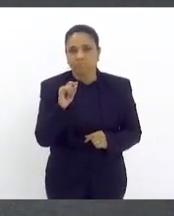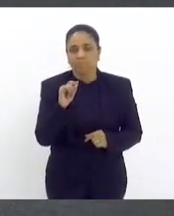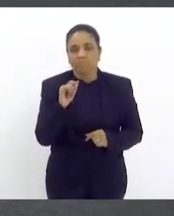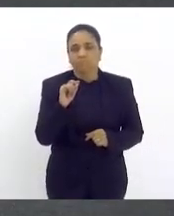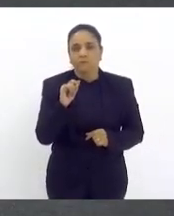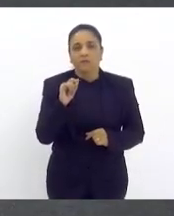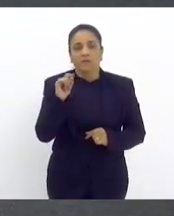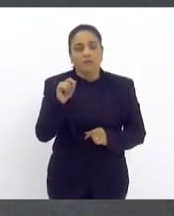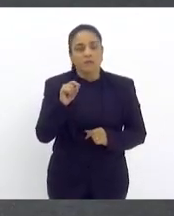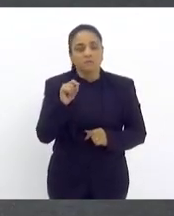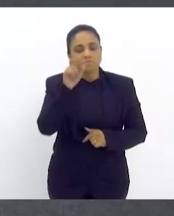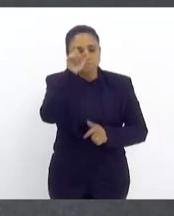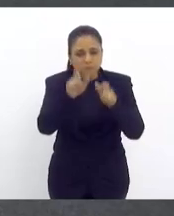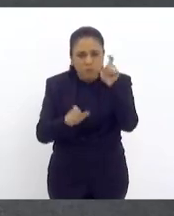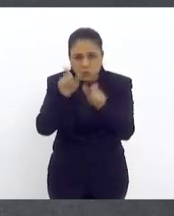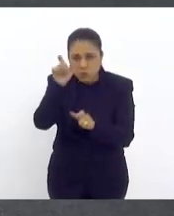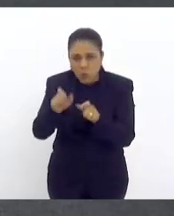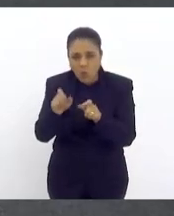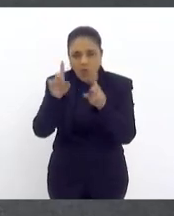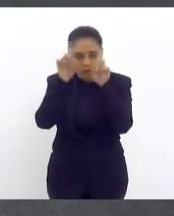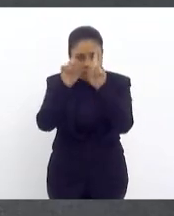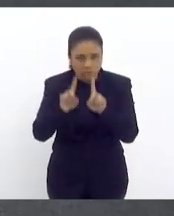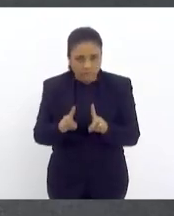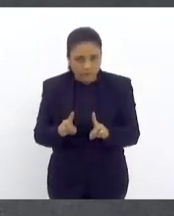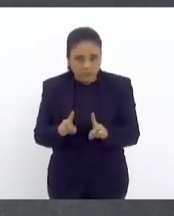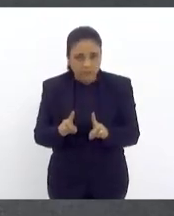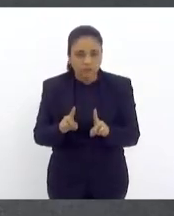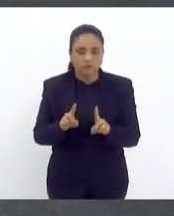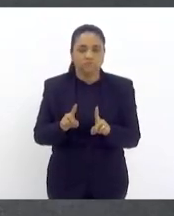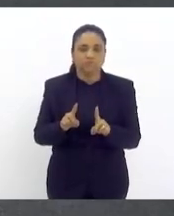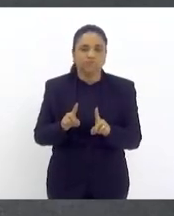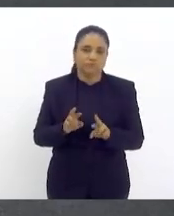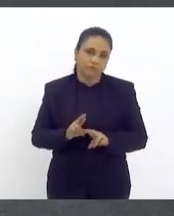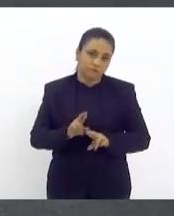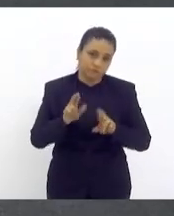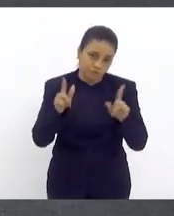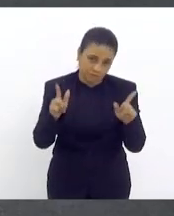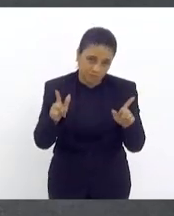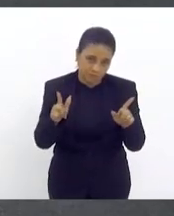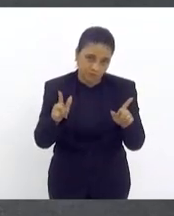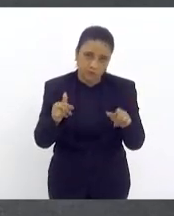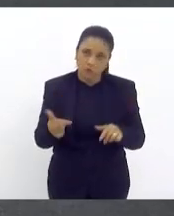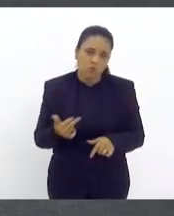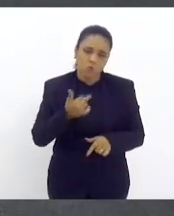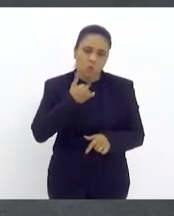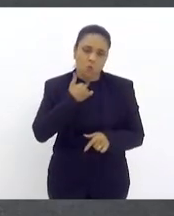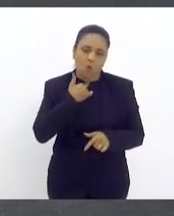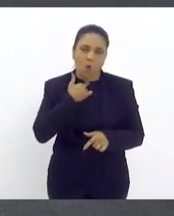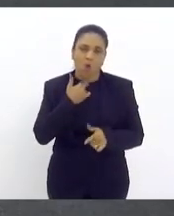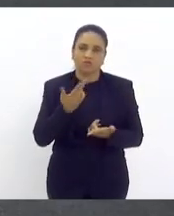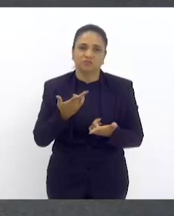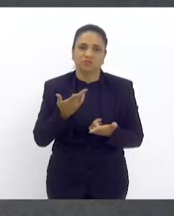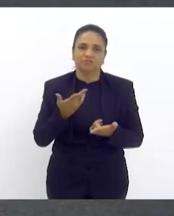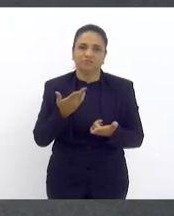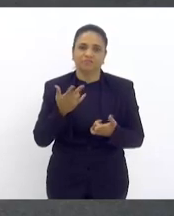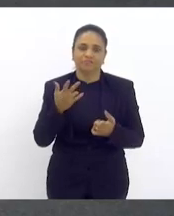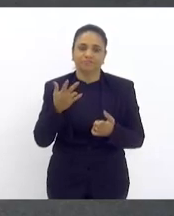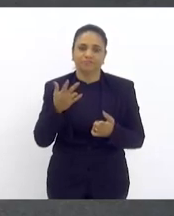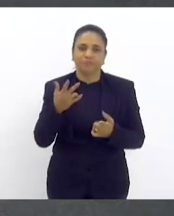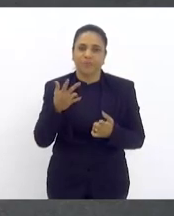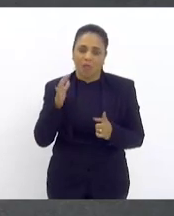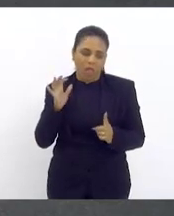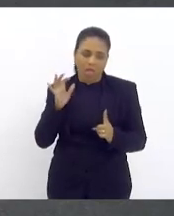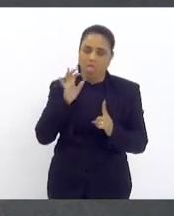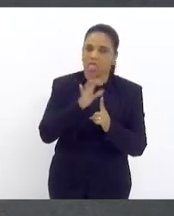daquelas pessoas que são consideradas de alguma forma diferente não pode decair sobre elas a sociedade tem que ter a